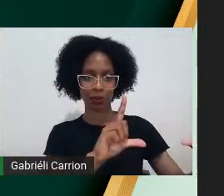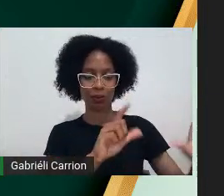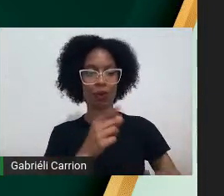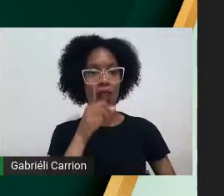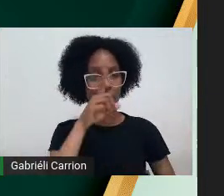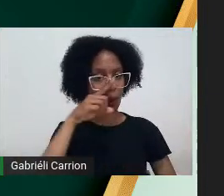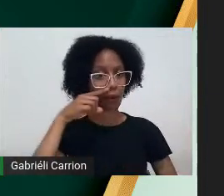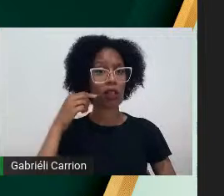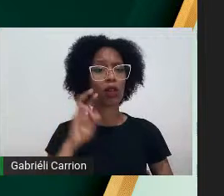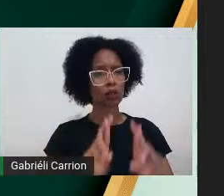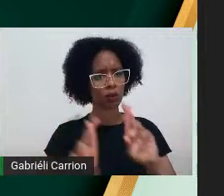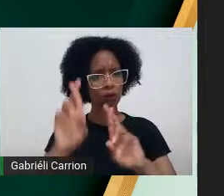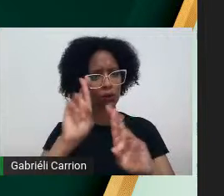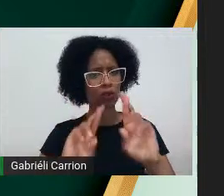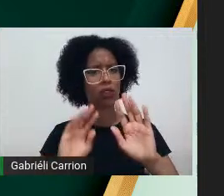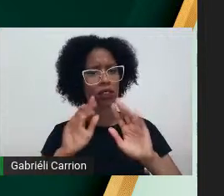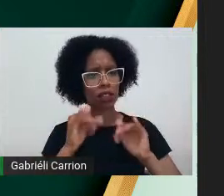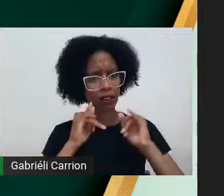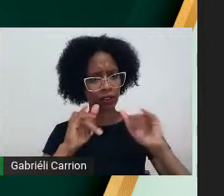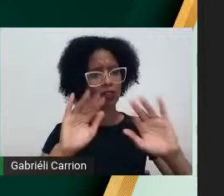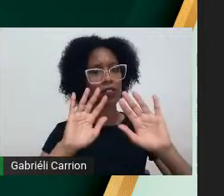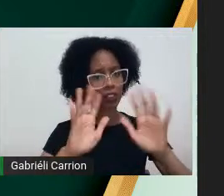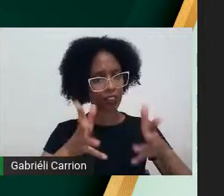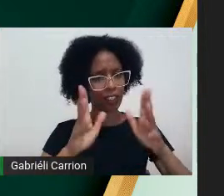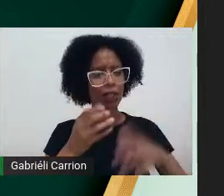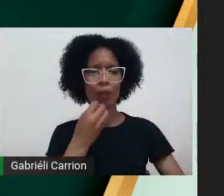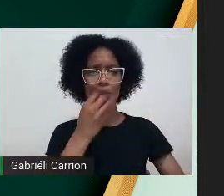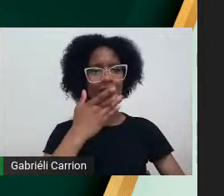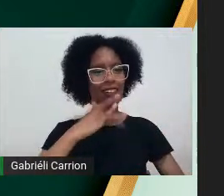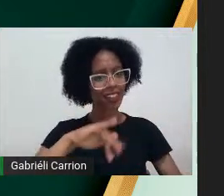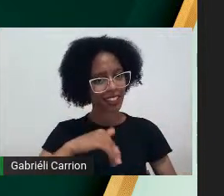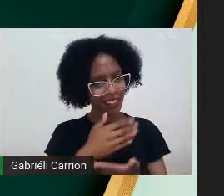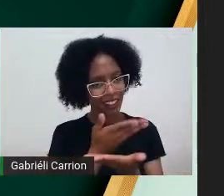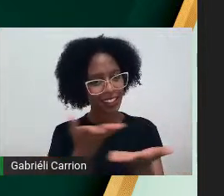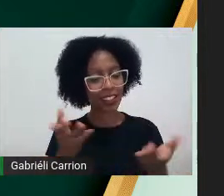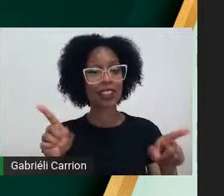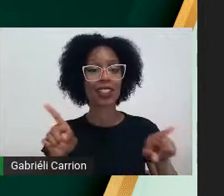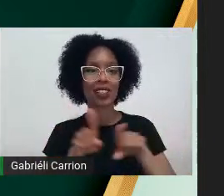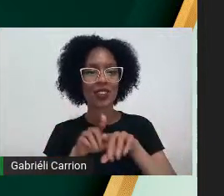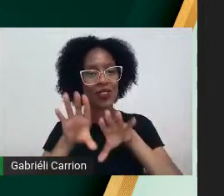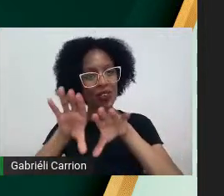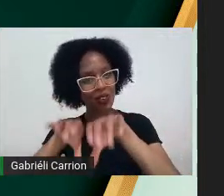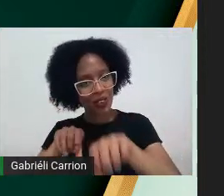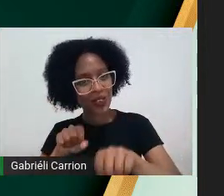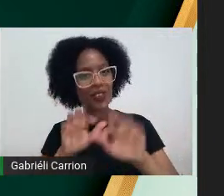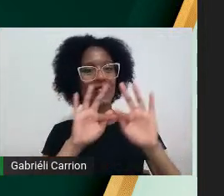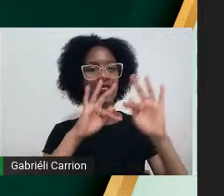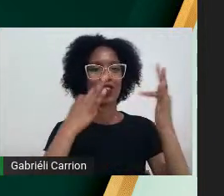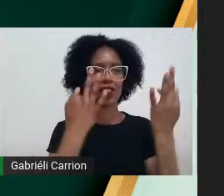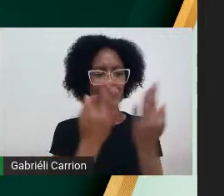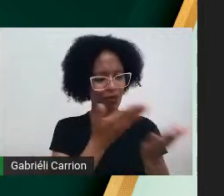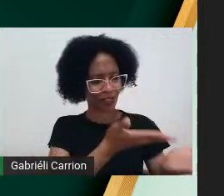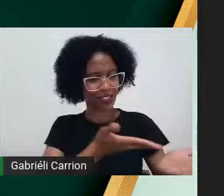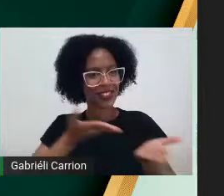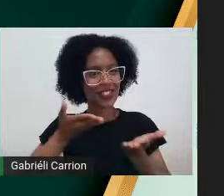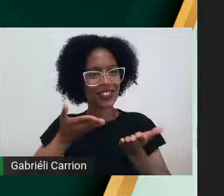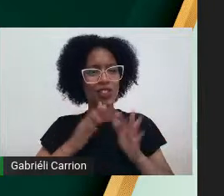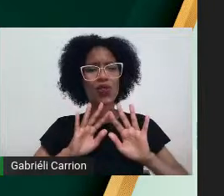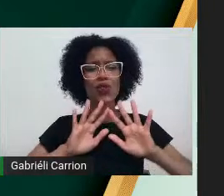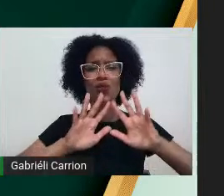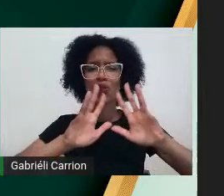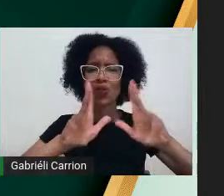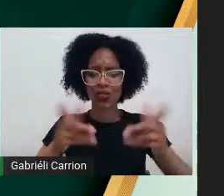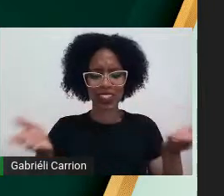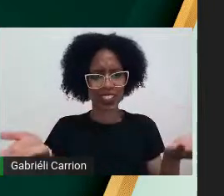Autoridades já nominadas pelo protocolo. Boa tarde. Graduandos, familiares, convidados. E todos que